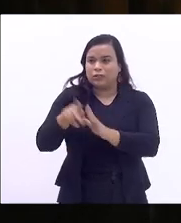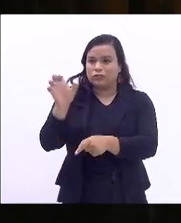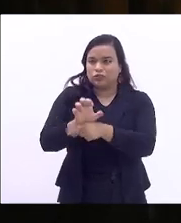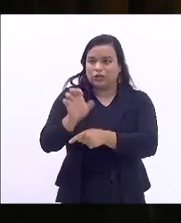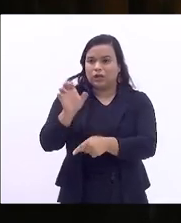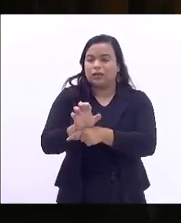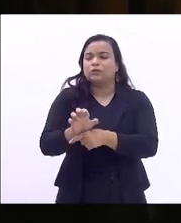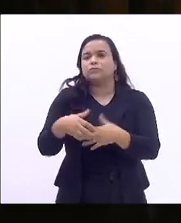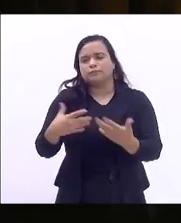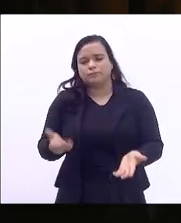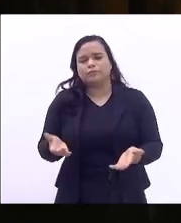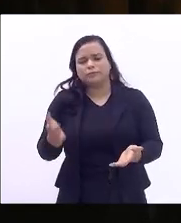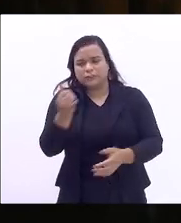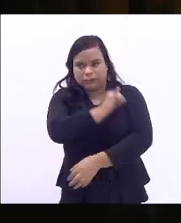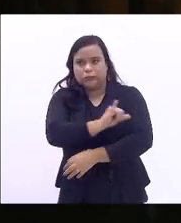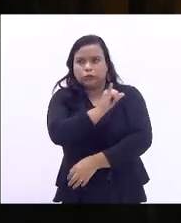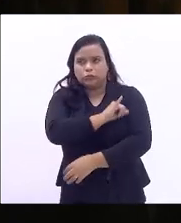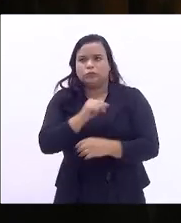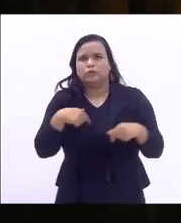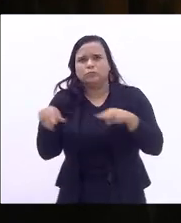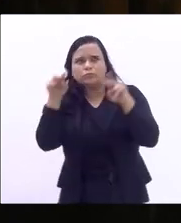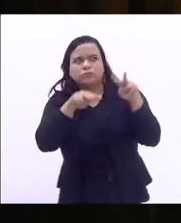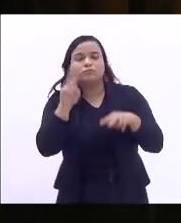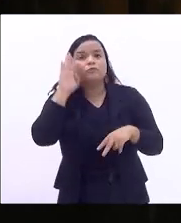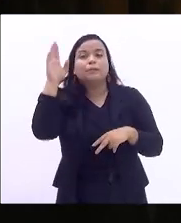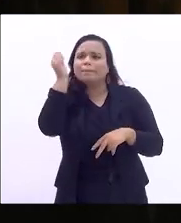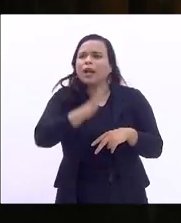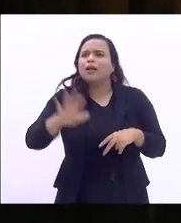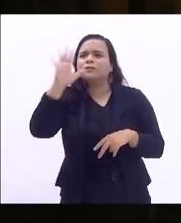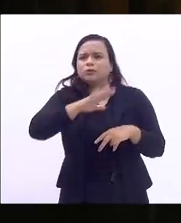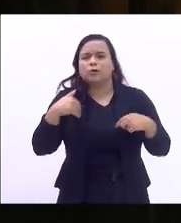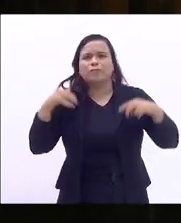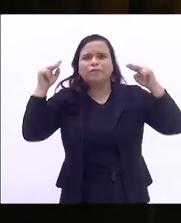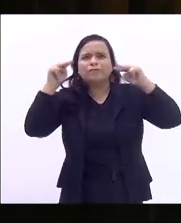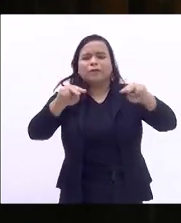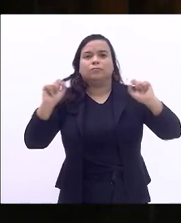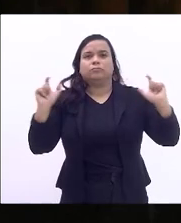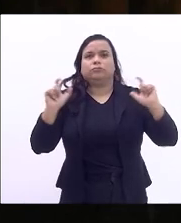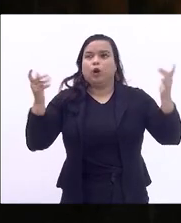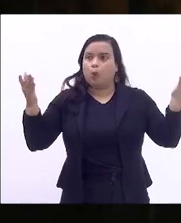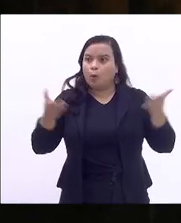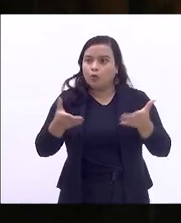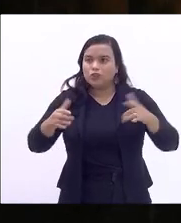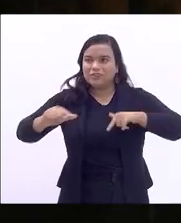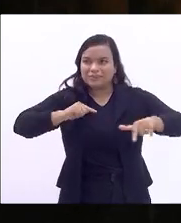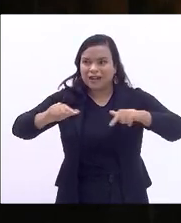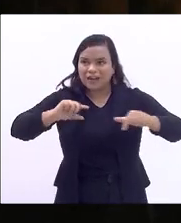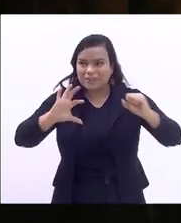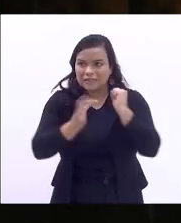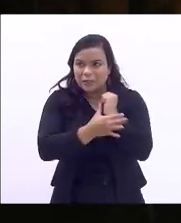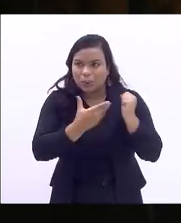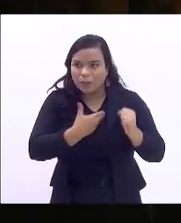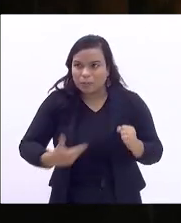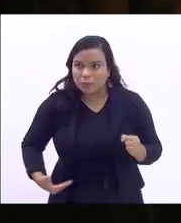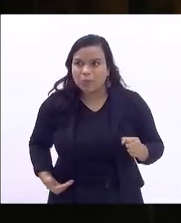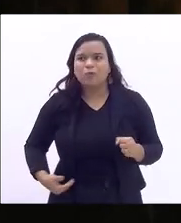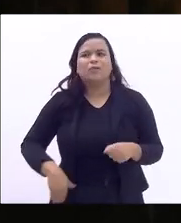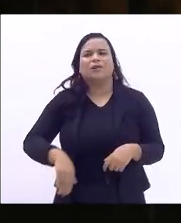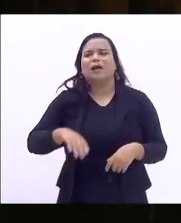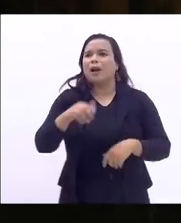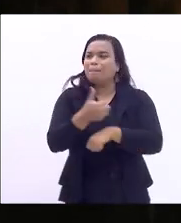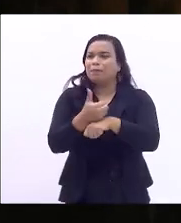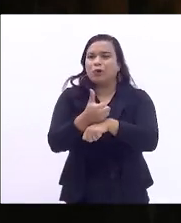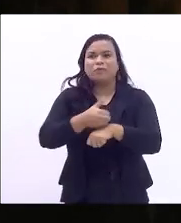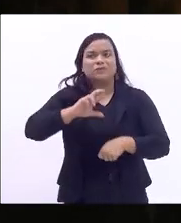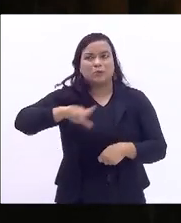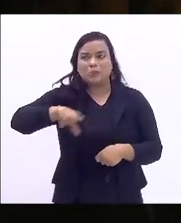todo o Brasil e ali eu pude observar que hoje tem um agente da Segurança Pública não é uma profissão